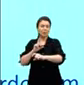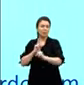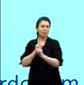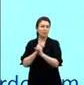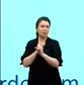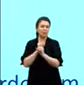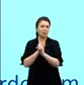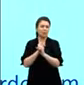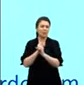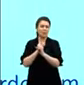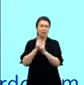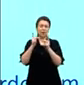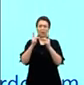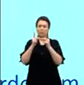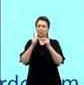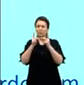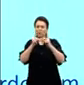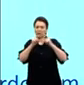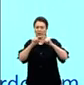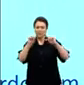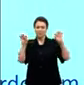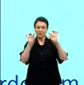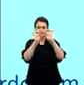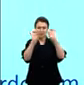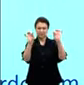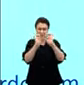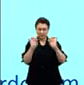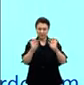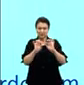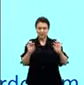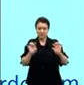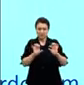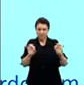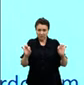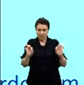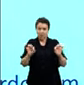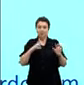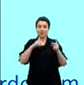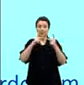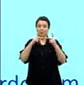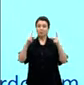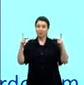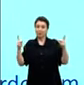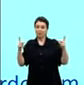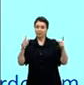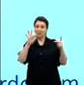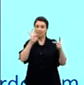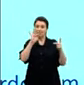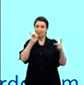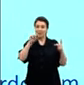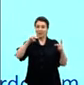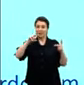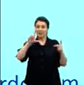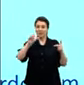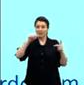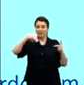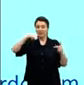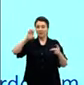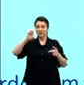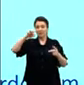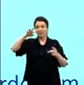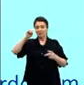longas fibras musculares ricas em proteínas filamentosas. Então, essas